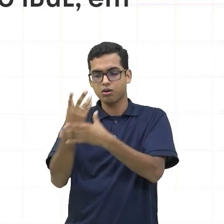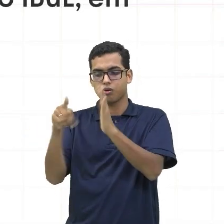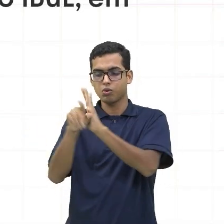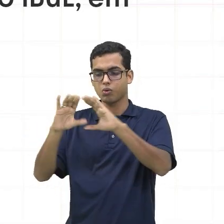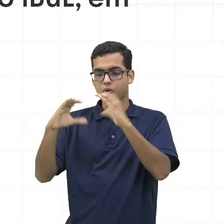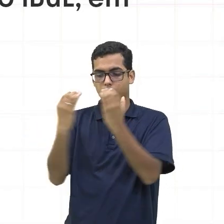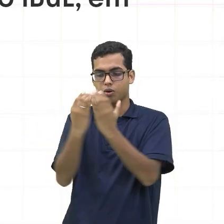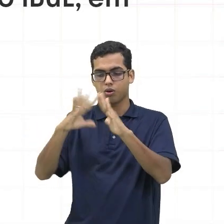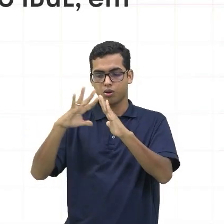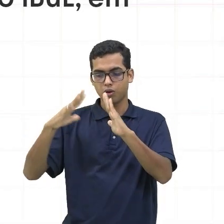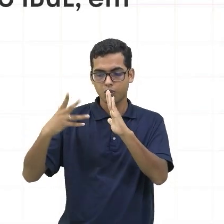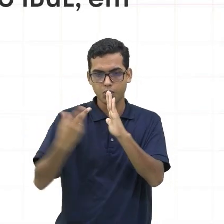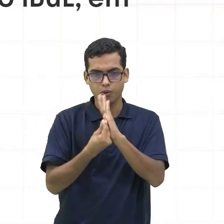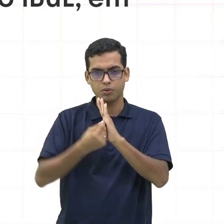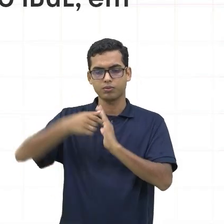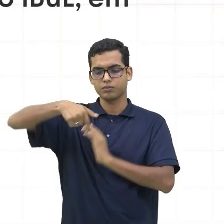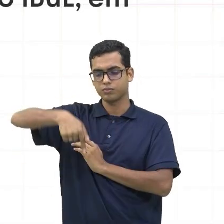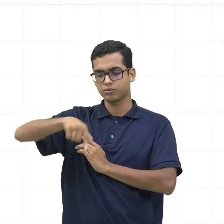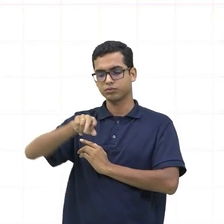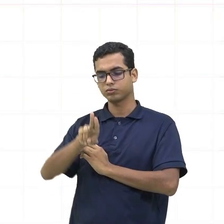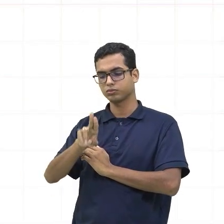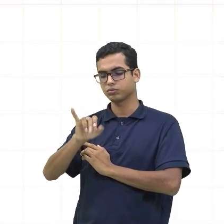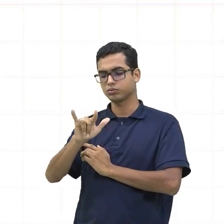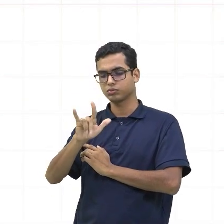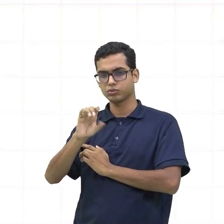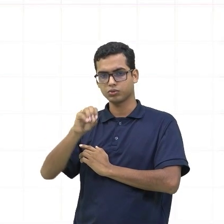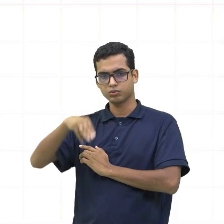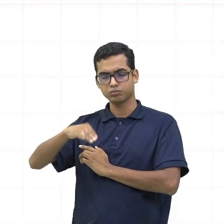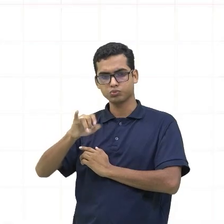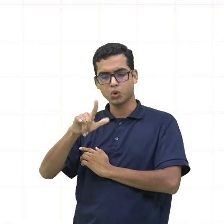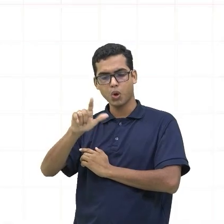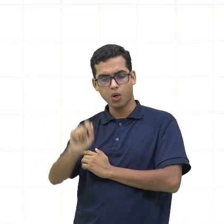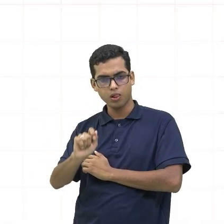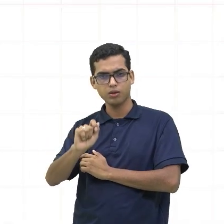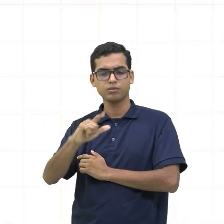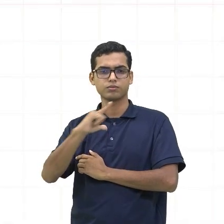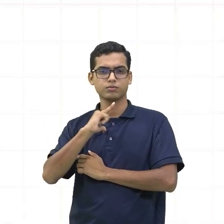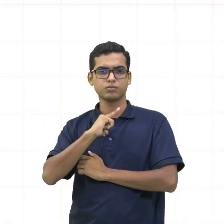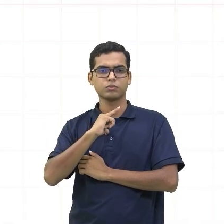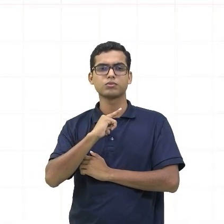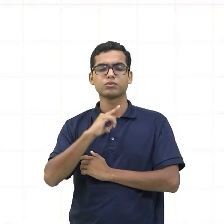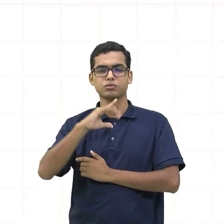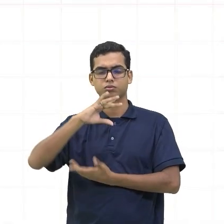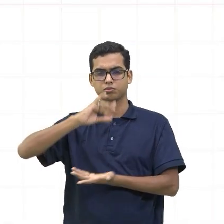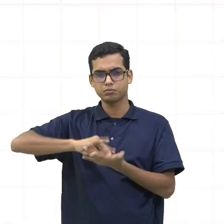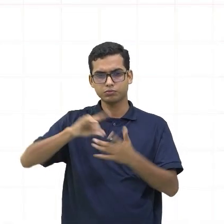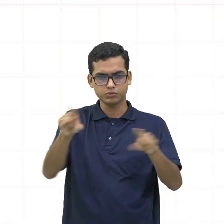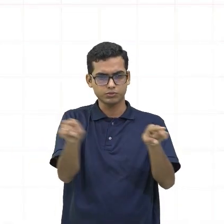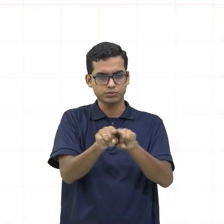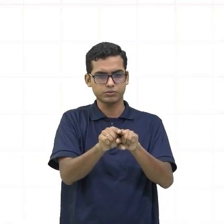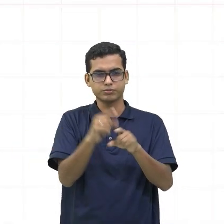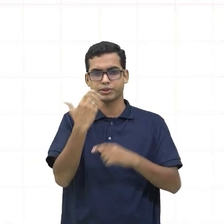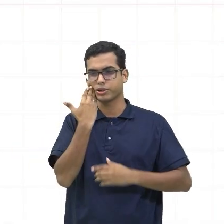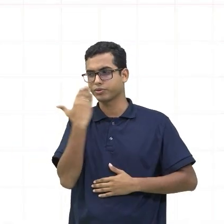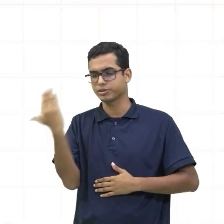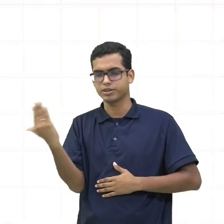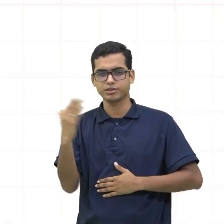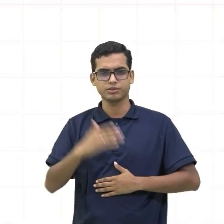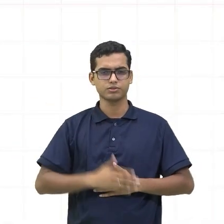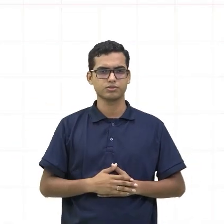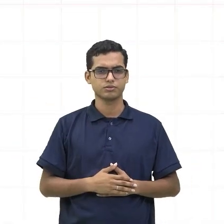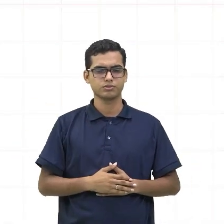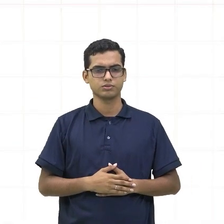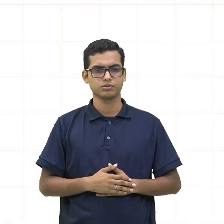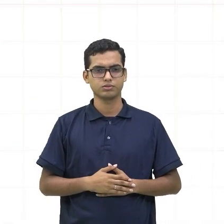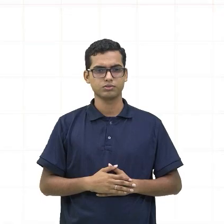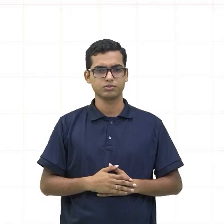2.812 pessoas. Quanto aos amarelos, a menor proporção, né, de acordo com a pesquisa do